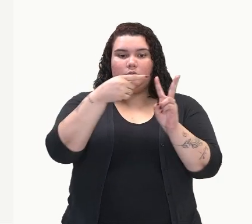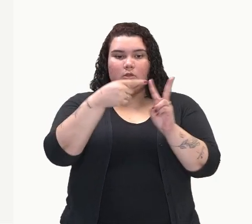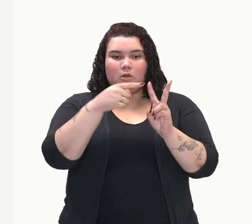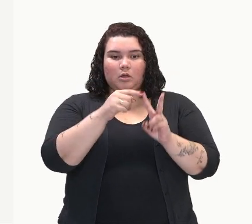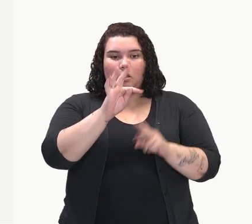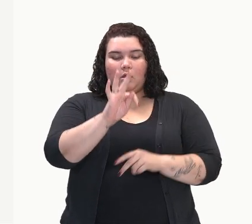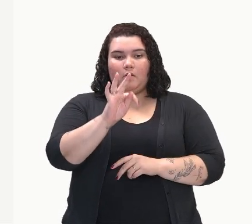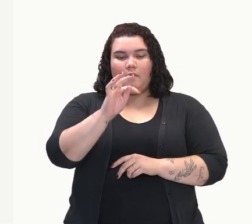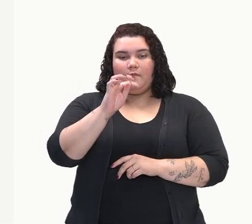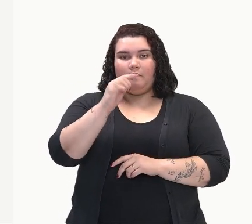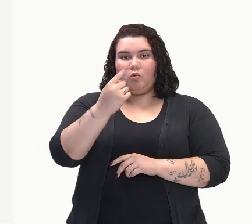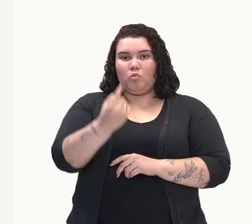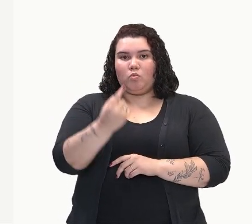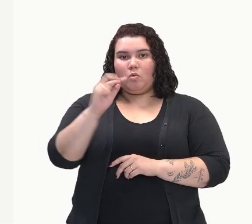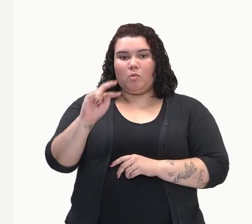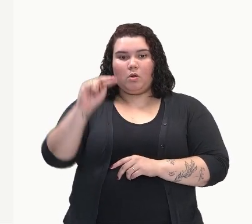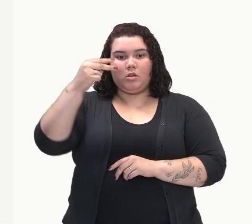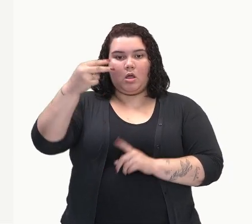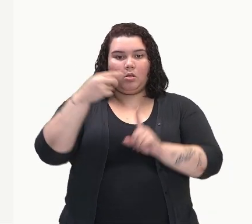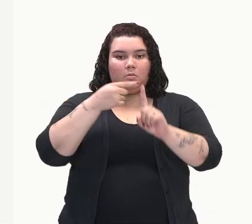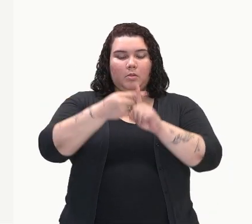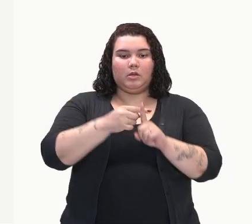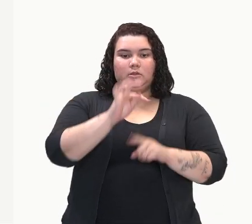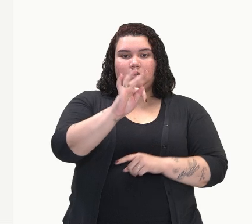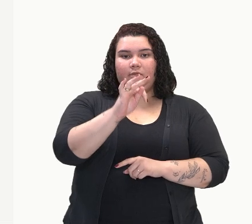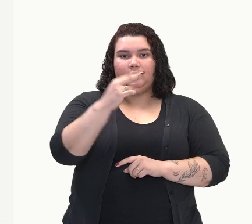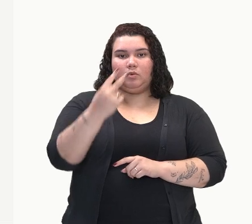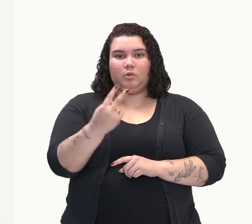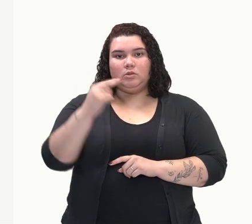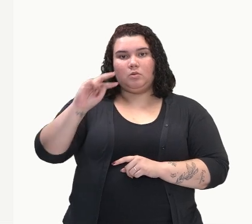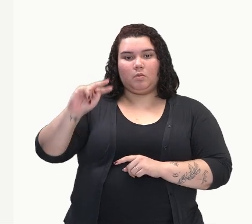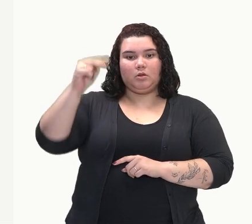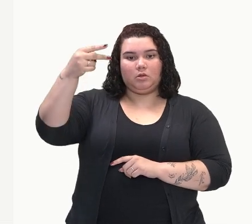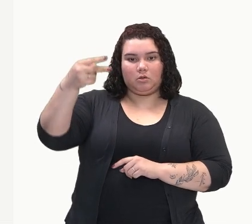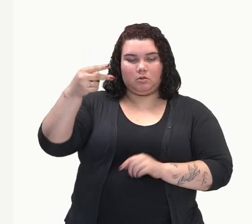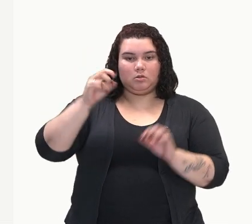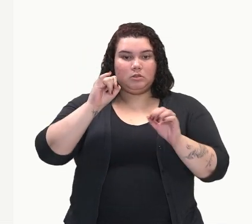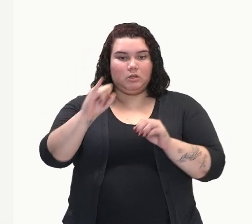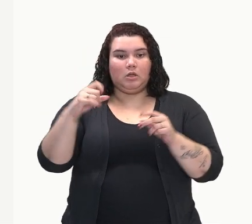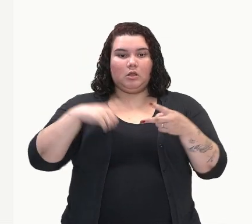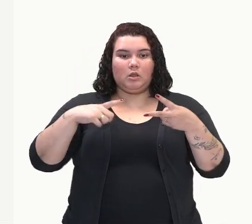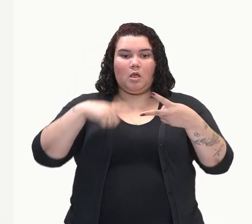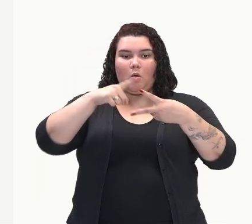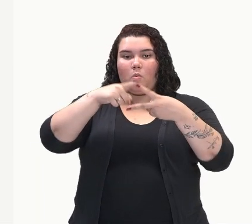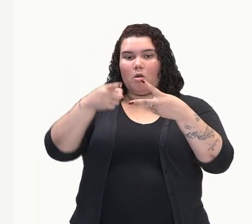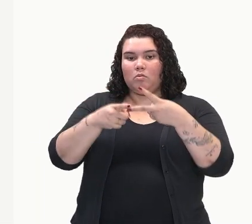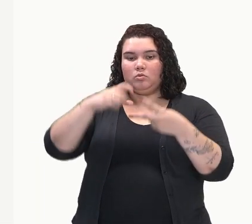mais F2 ao quadrado, caso elas formem entre si um ângulo de 90 graus, como está mostrando aqui na figura. Olha